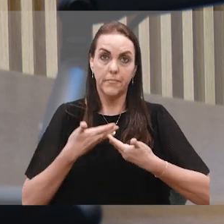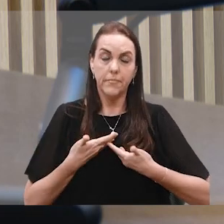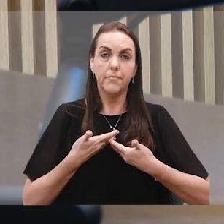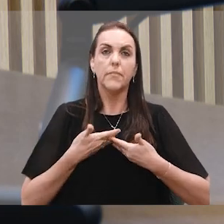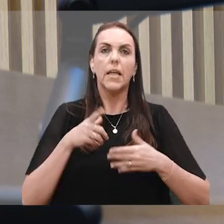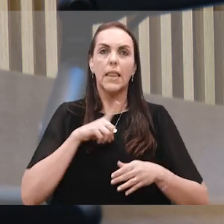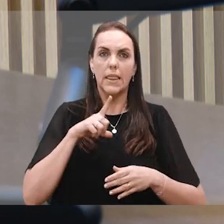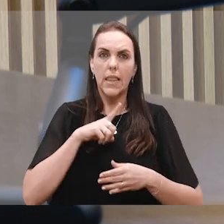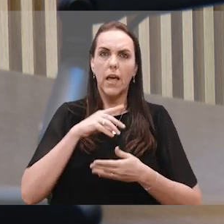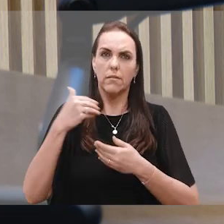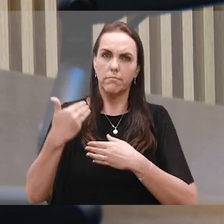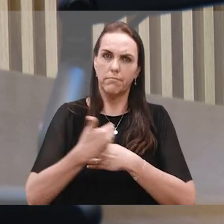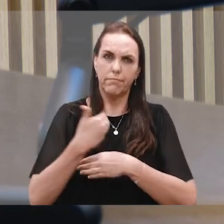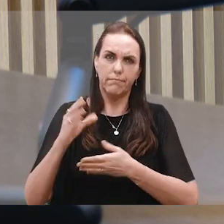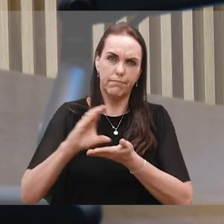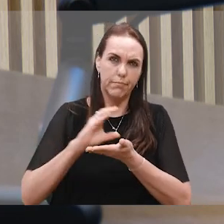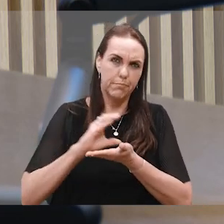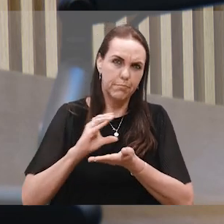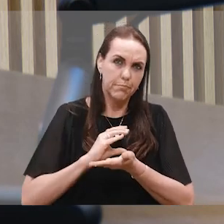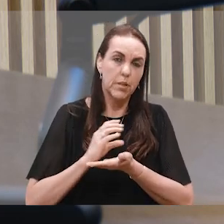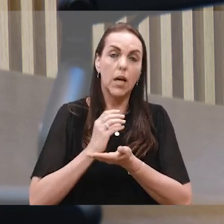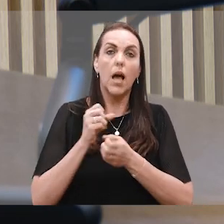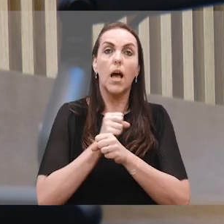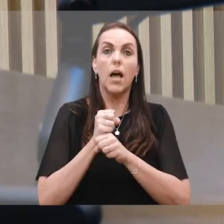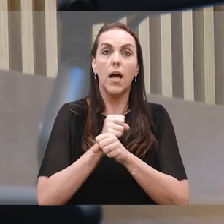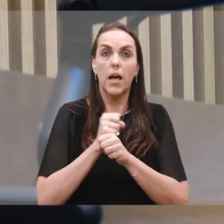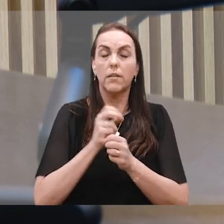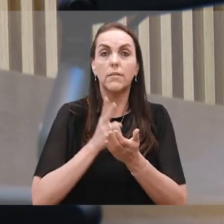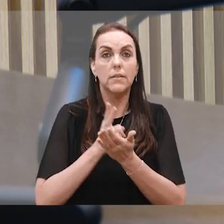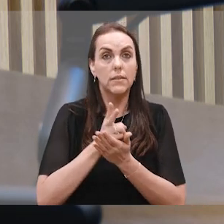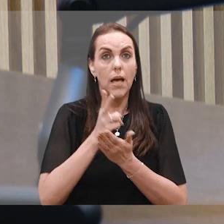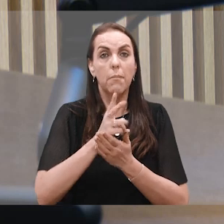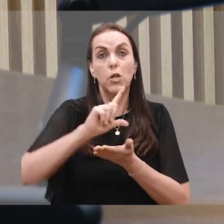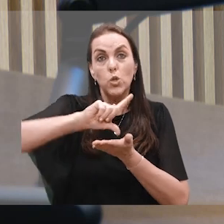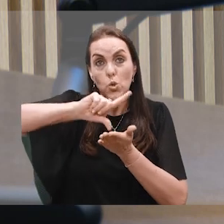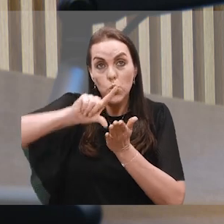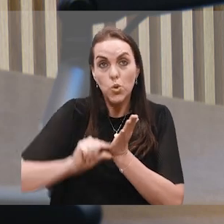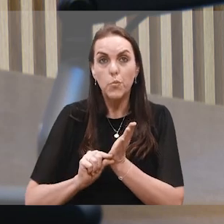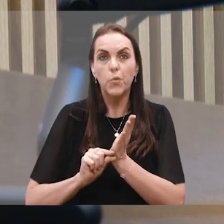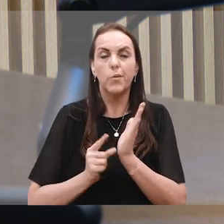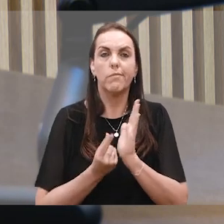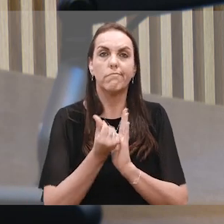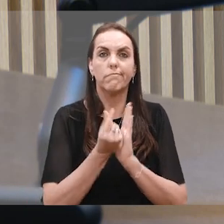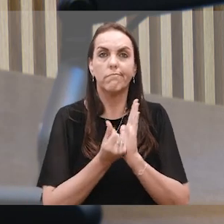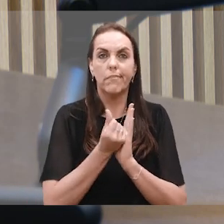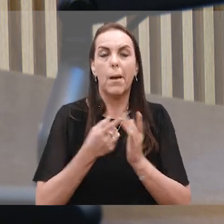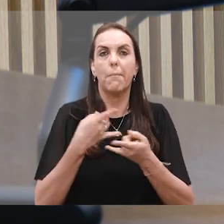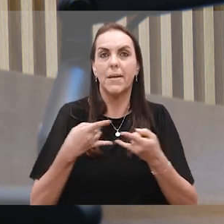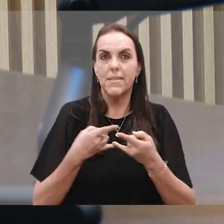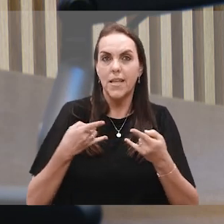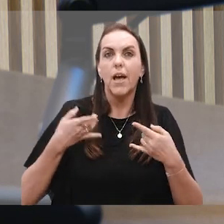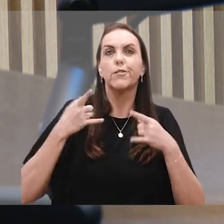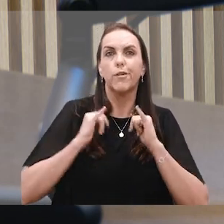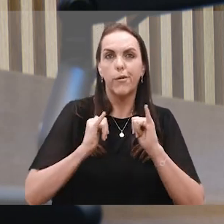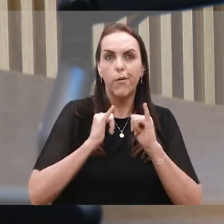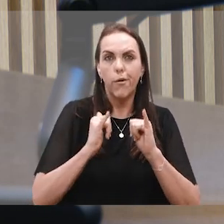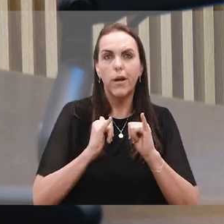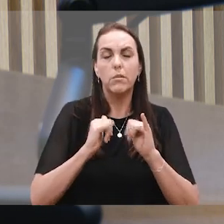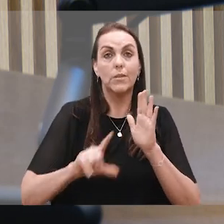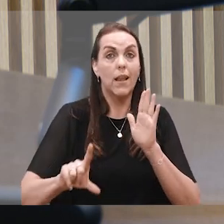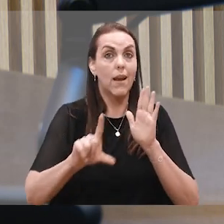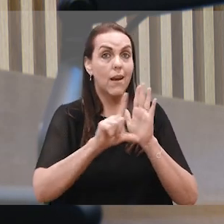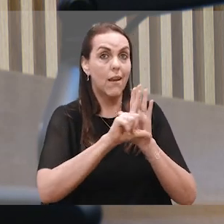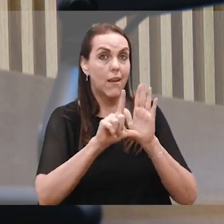de quanto tem entrado todos os anos para diminuir o valor da passagem, fruto daquela primeira lei.